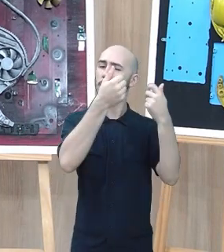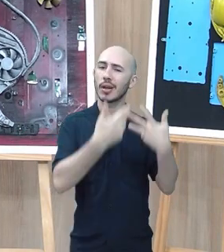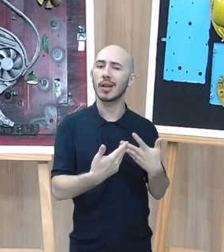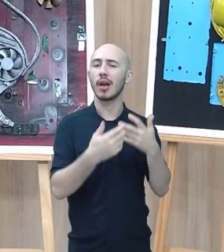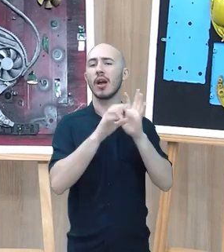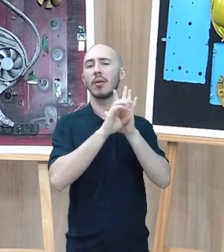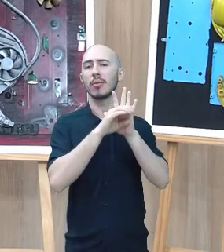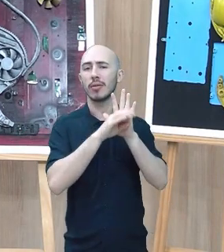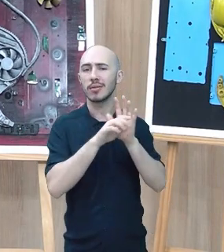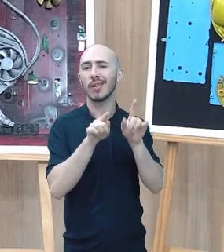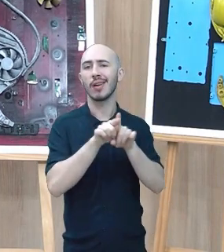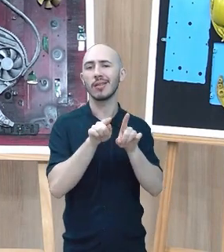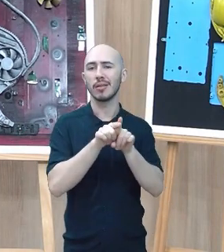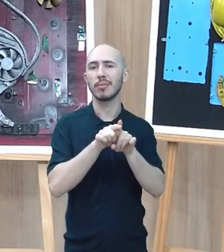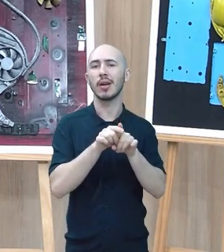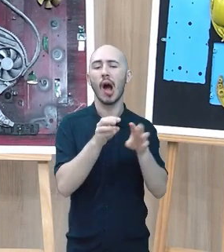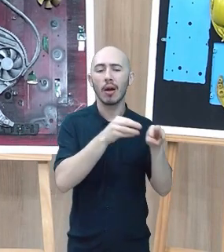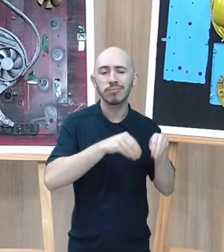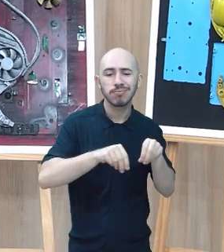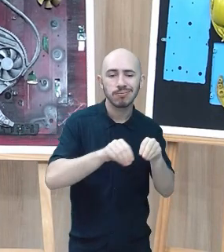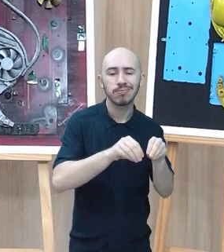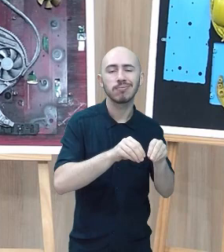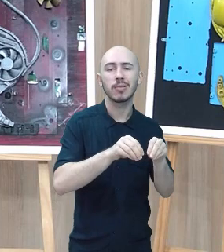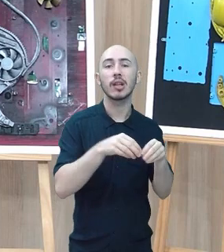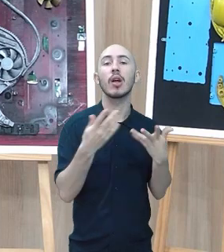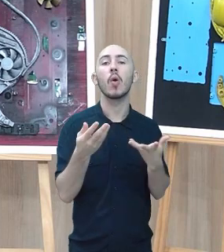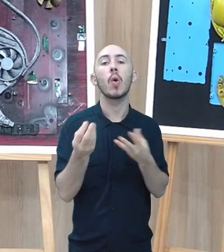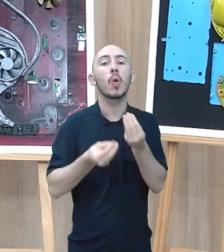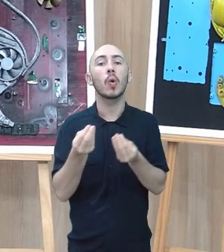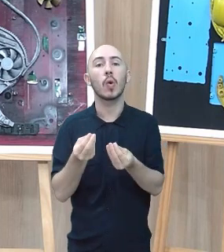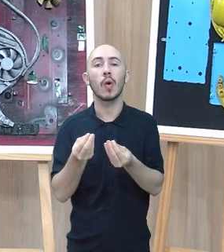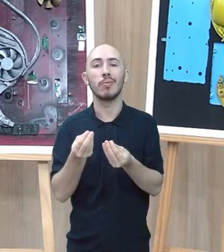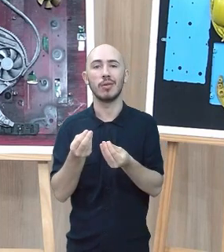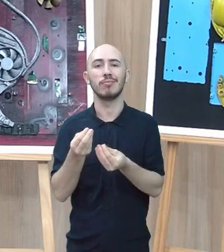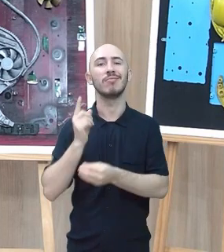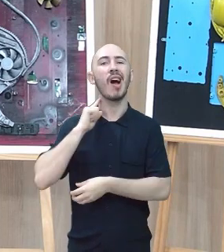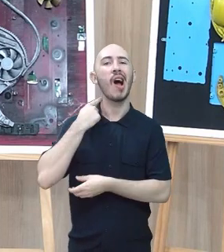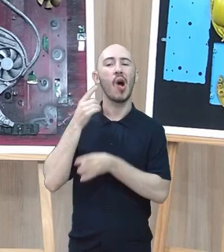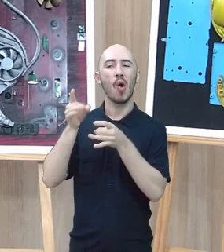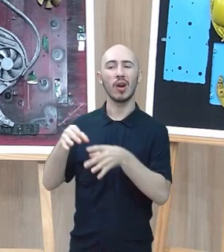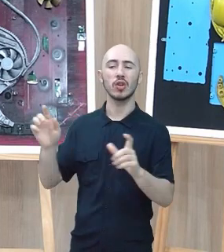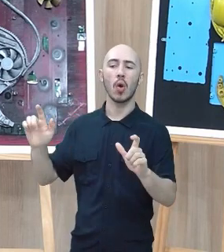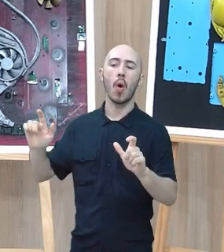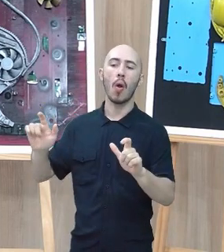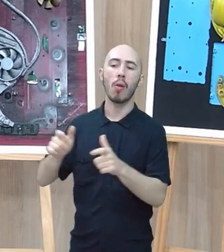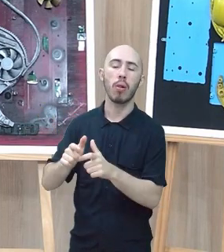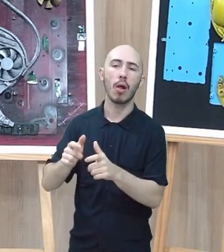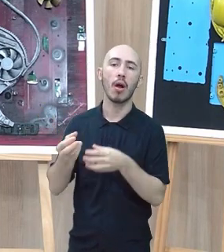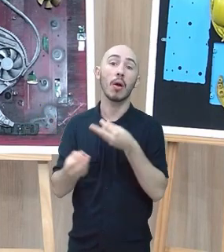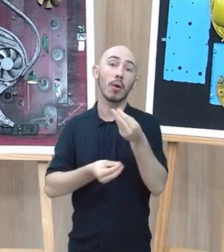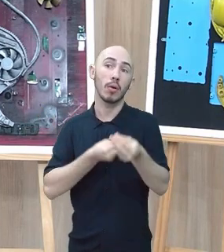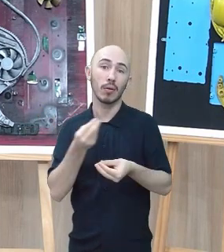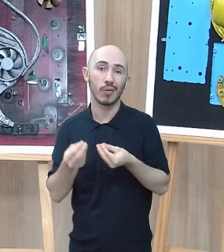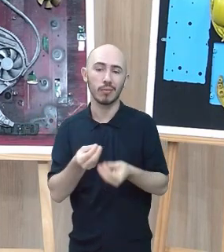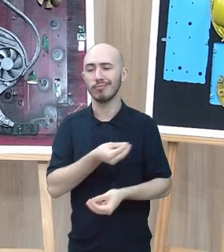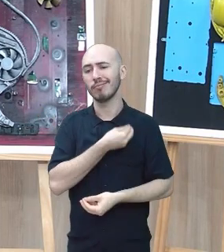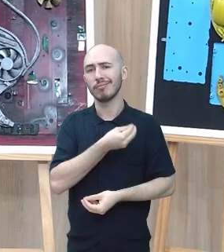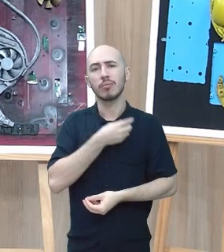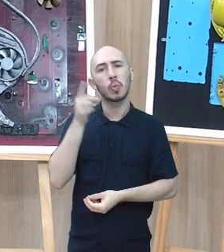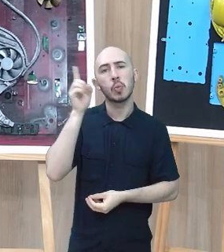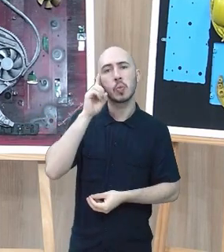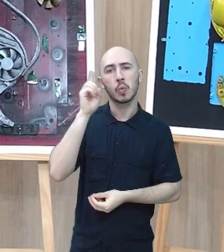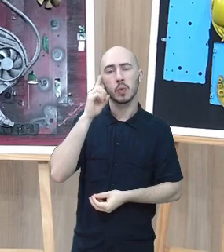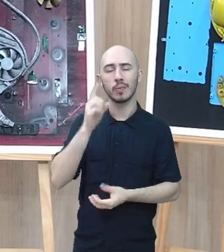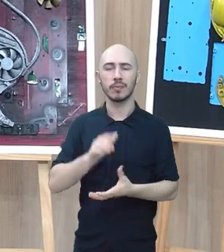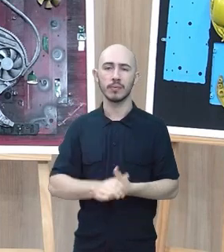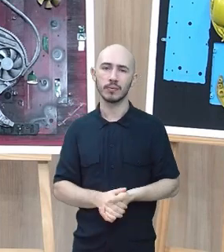lixo, o que é resíduos, né? Mas como é que a gente pode fazer no dia a dia, né, na nossa realidade, para que a gente possa